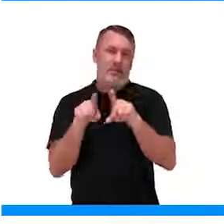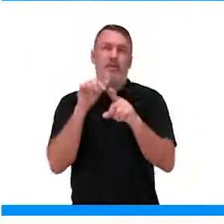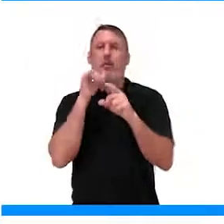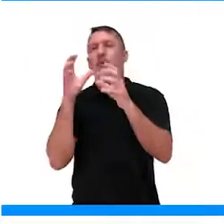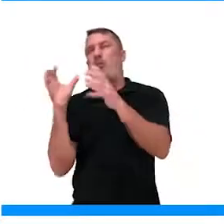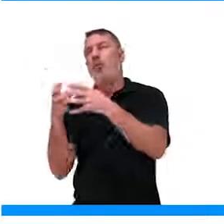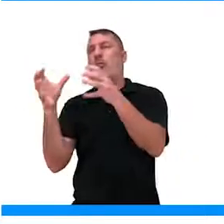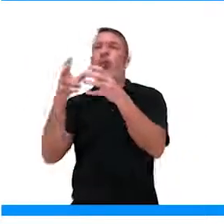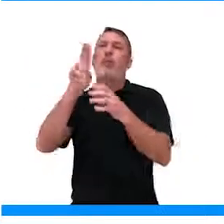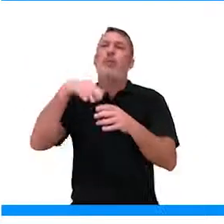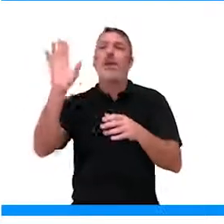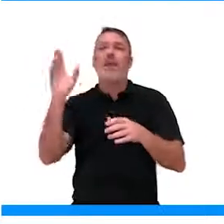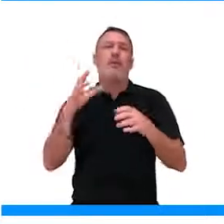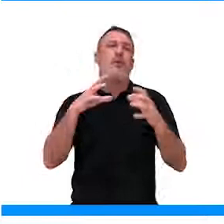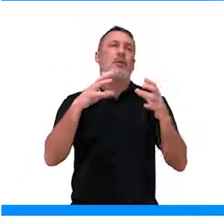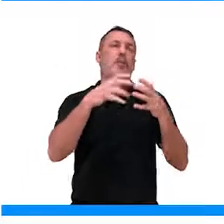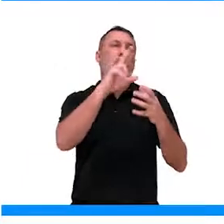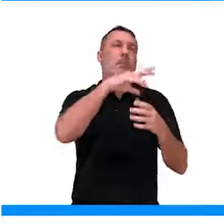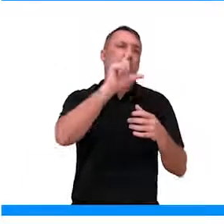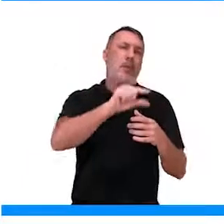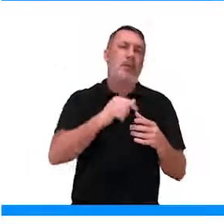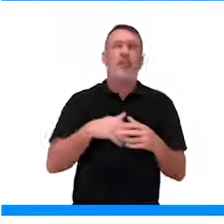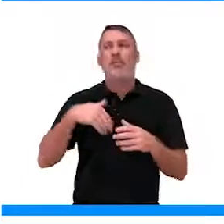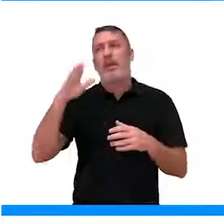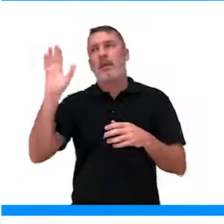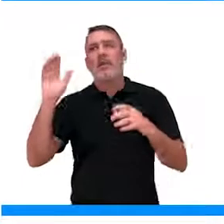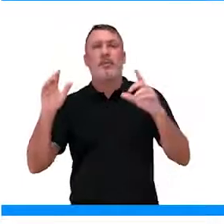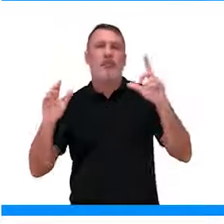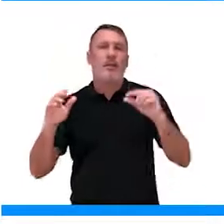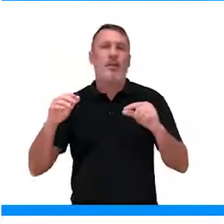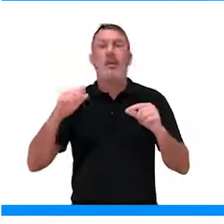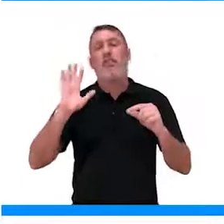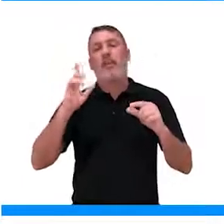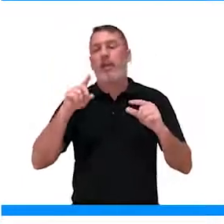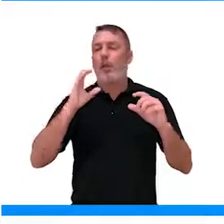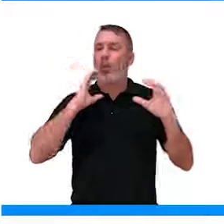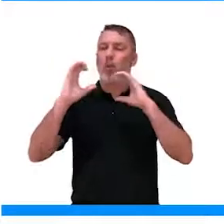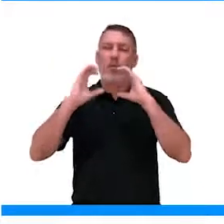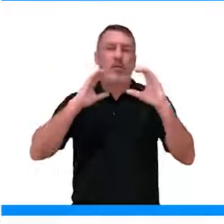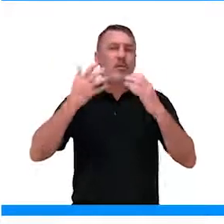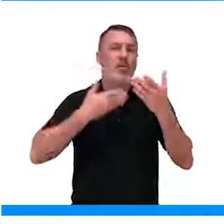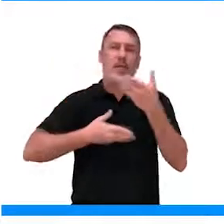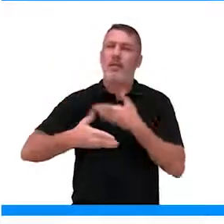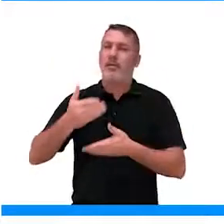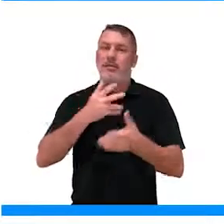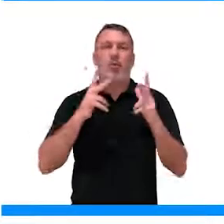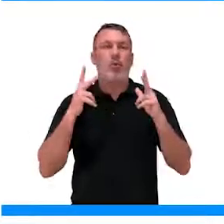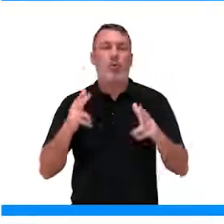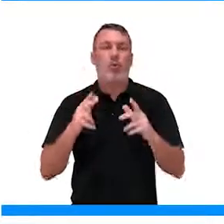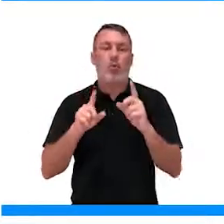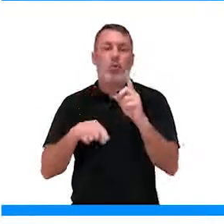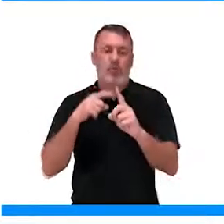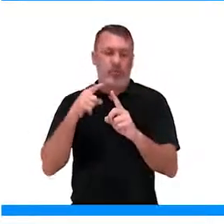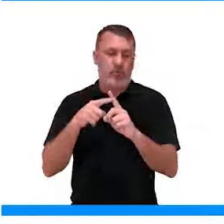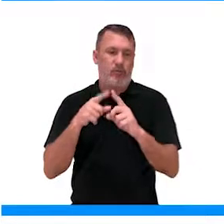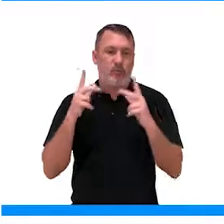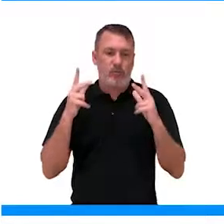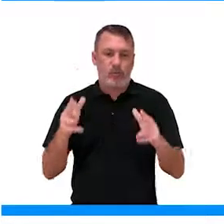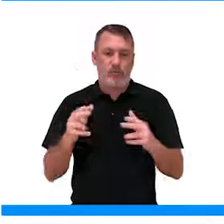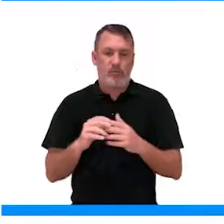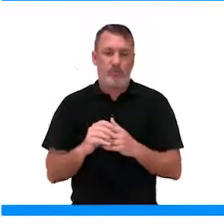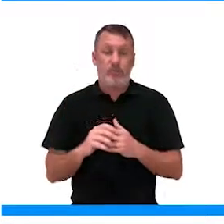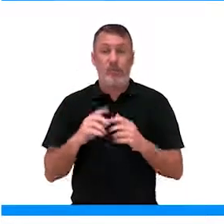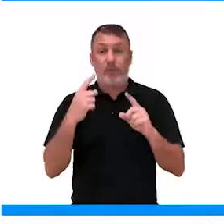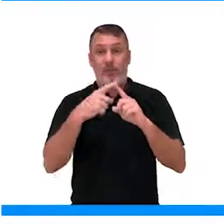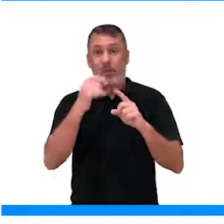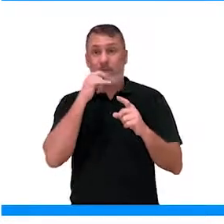né? Um grupo vai utilizar mais, um grupo menos, mas ele serve como comunicação e interação. Até porque, se a